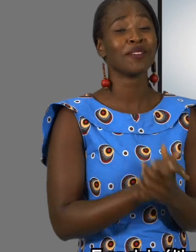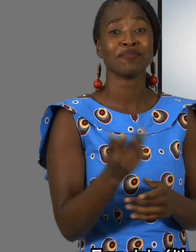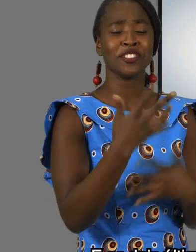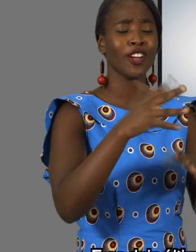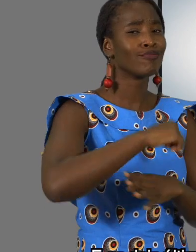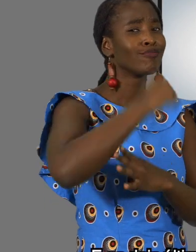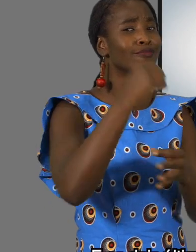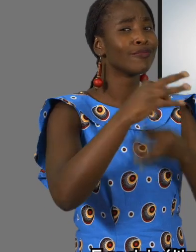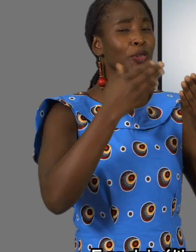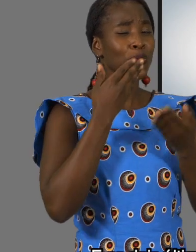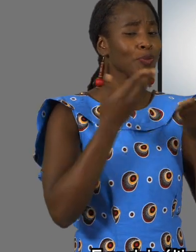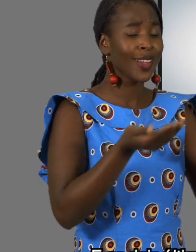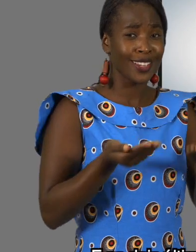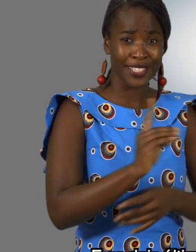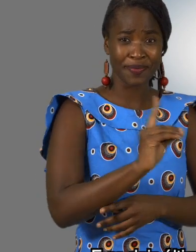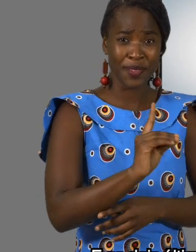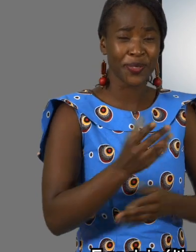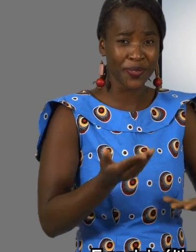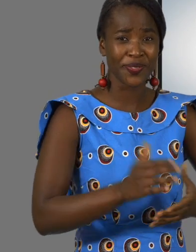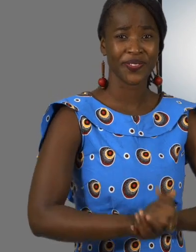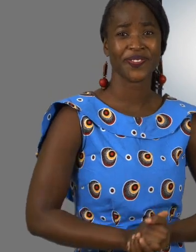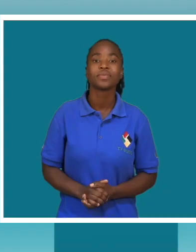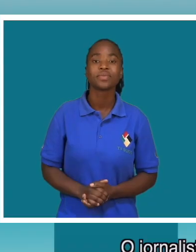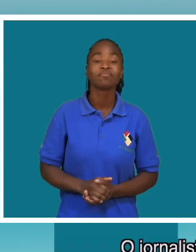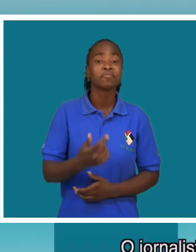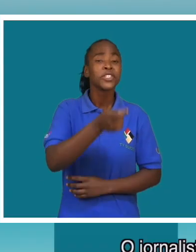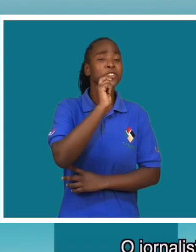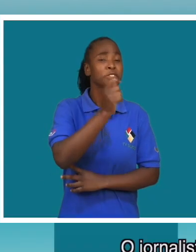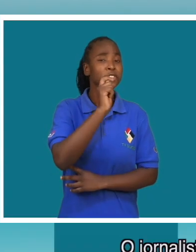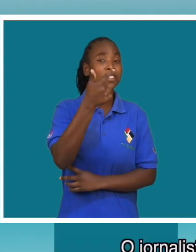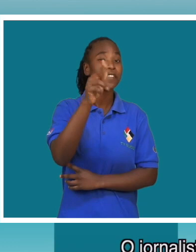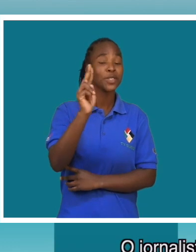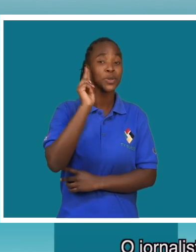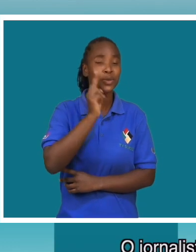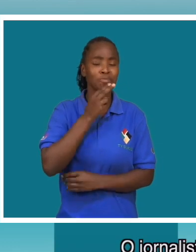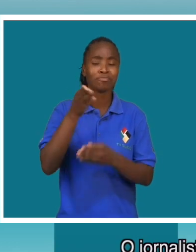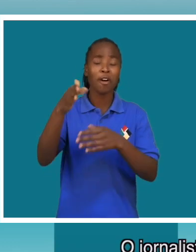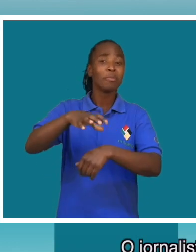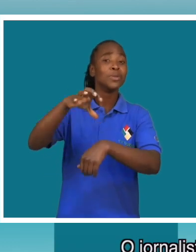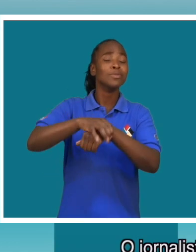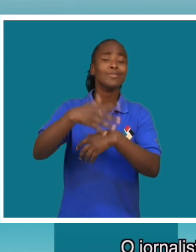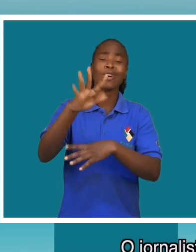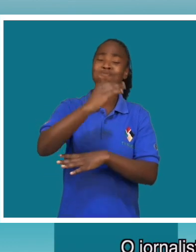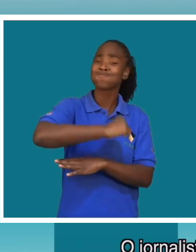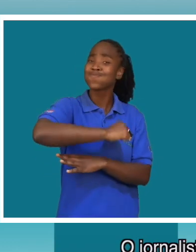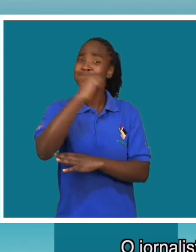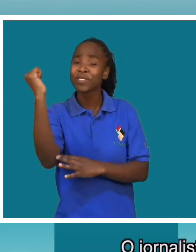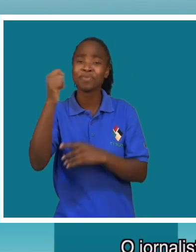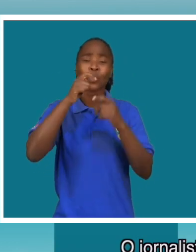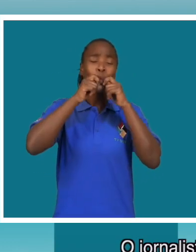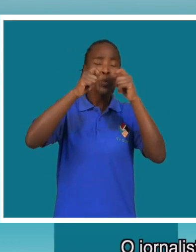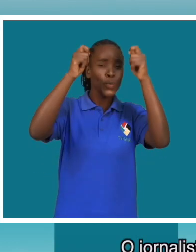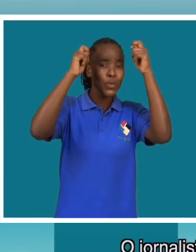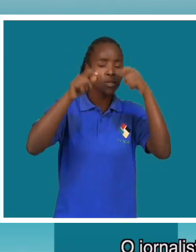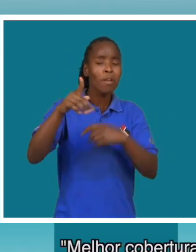E os dois últimos foram neste mês de dezembro. O jornalista da TV Surdo, Abdul Rahman, é o vencedor